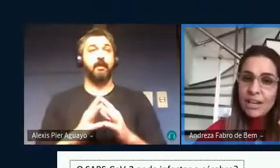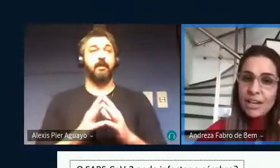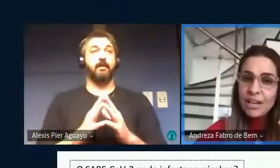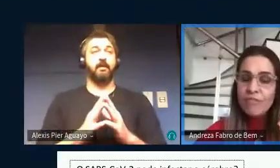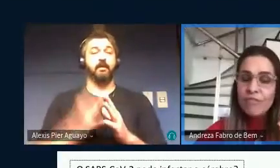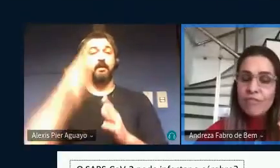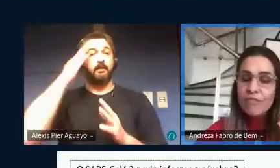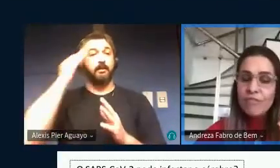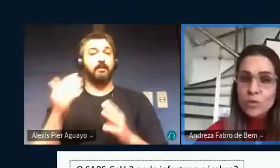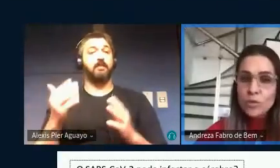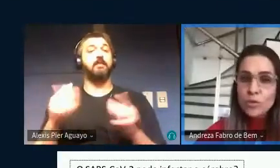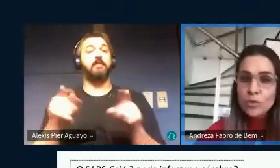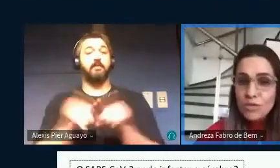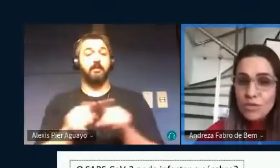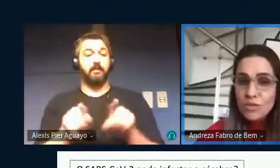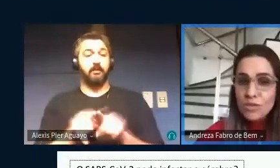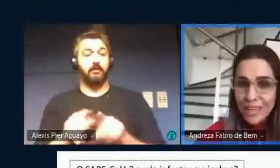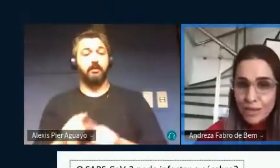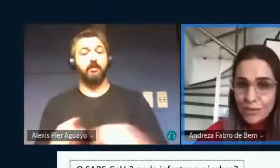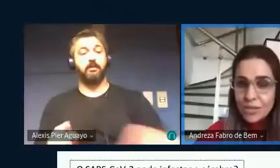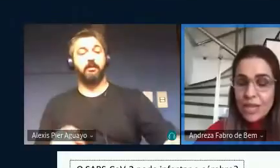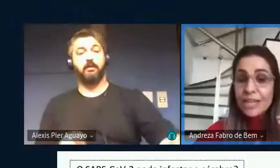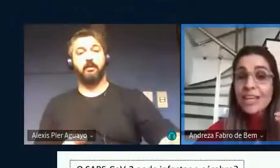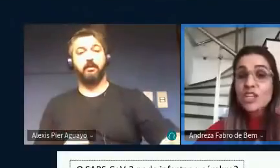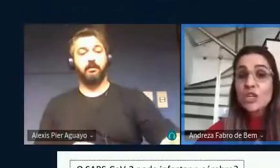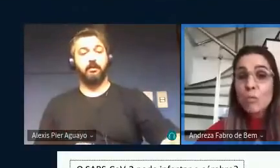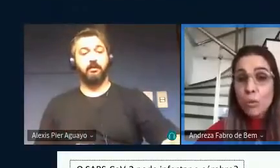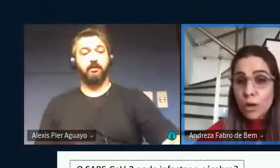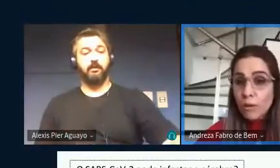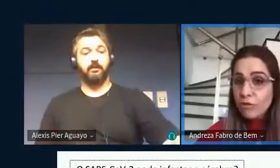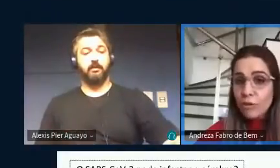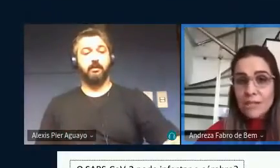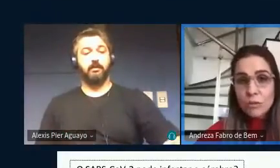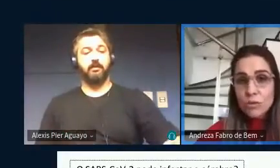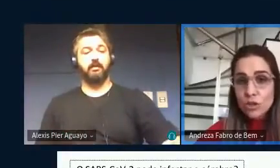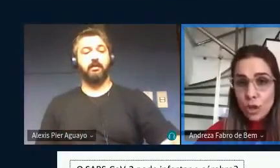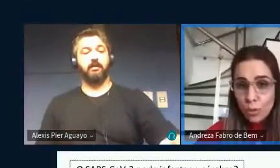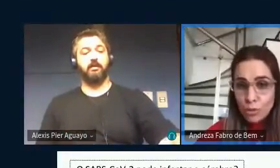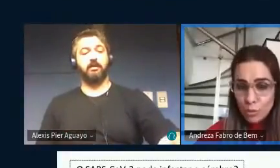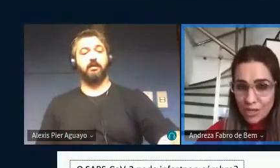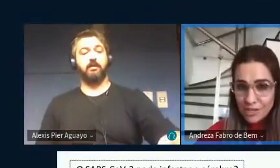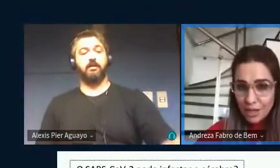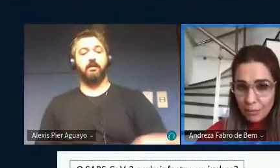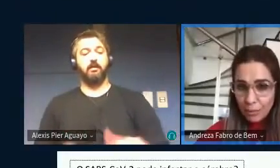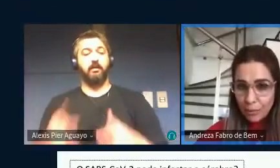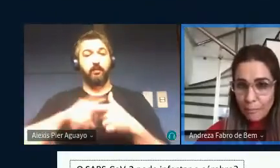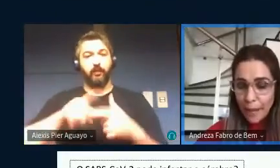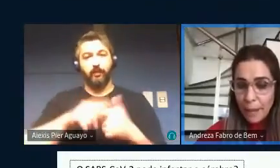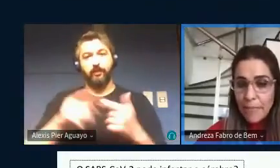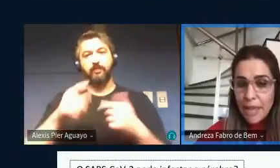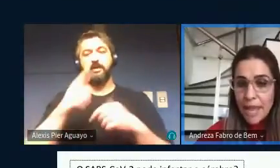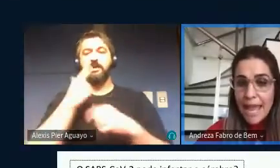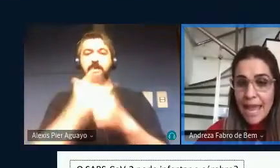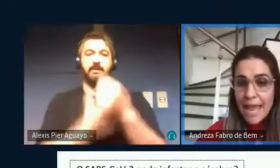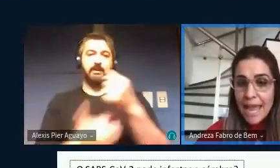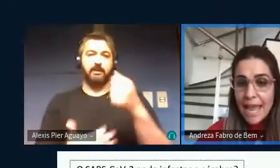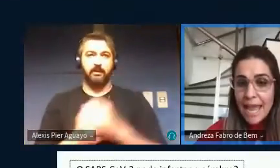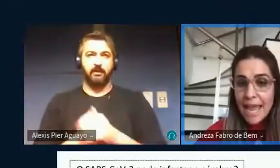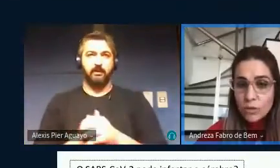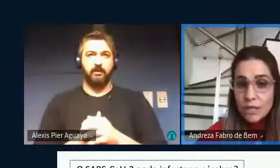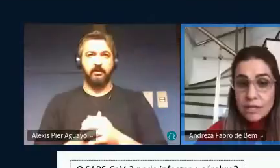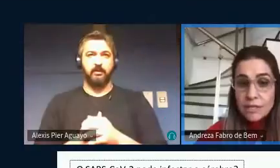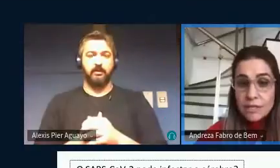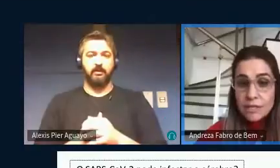obesidade, ela leva a complicações nos vasos sanguíneos, que estimulam a formação de trombos, por exemplo. Tá? Esses